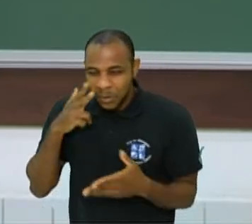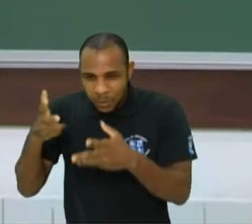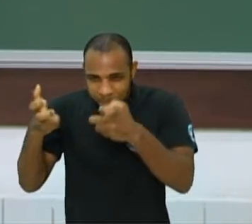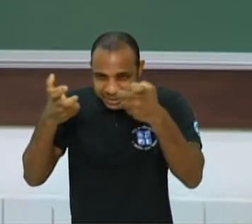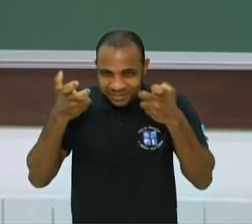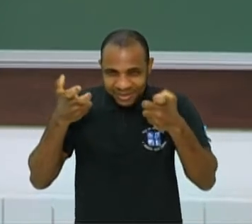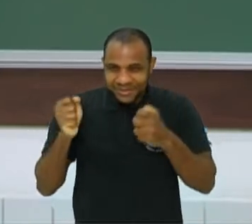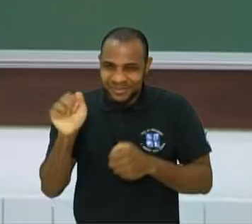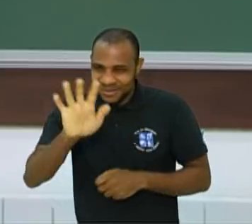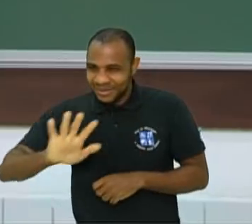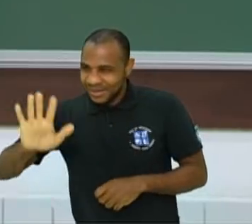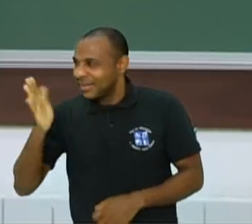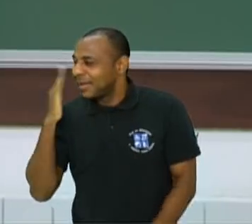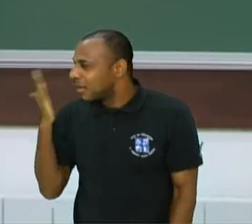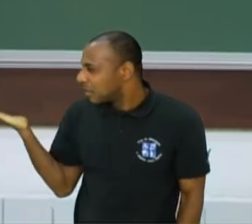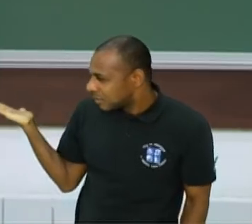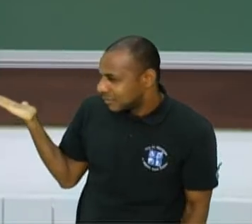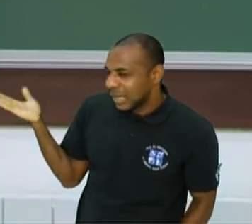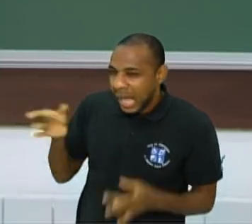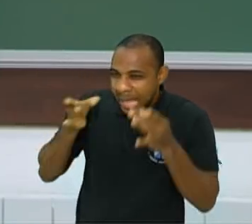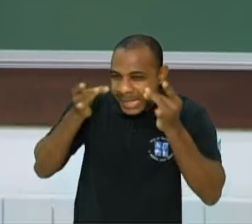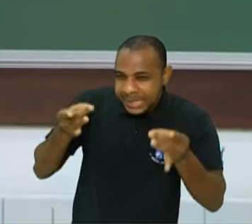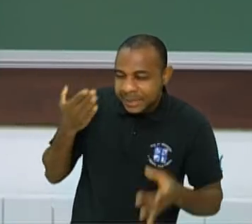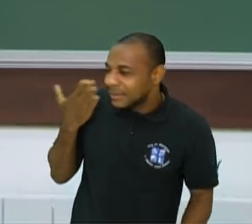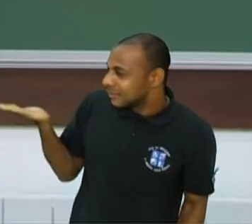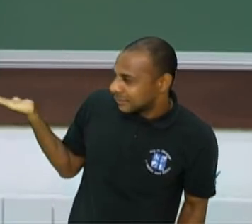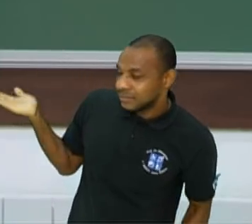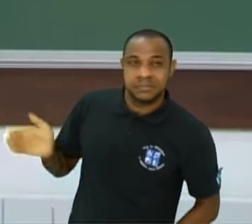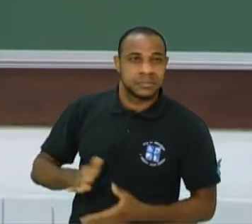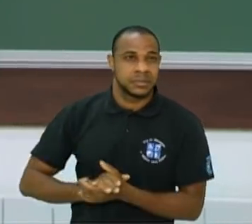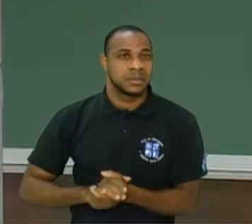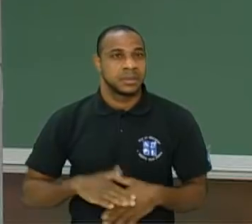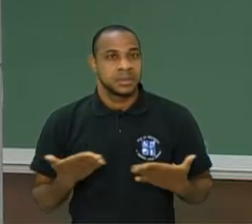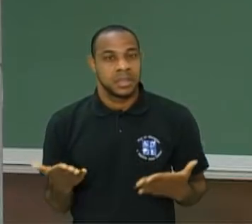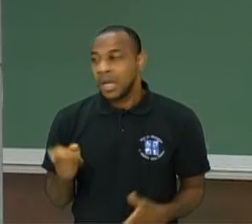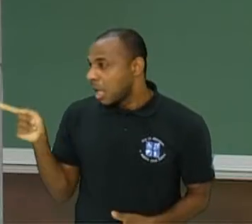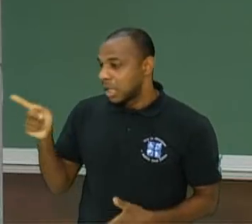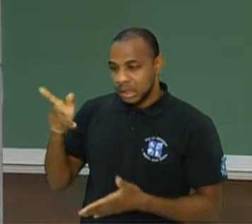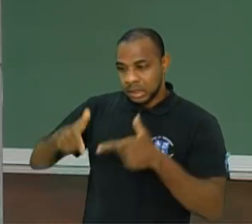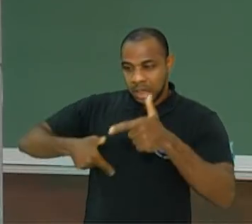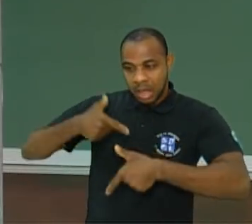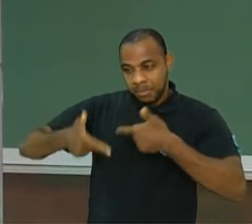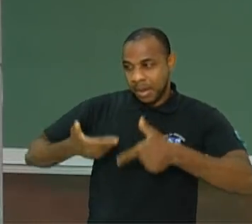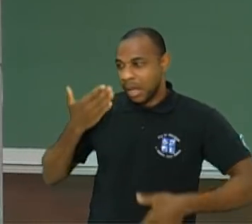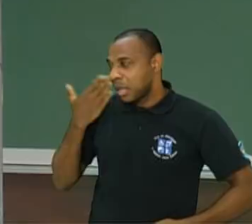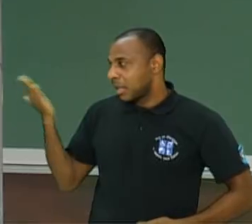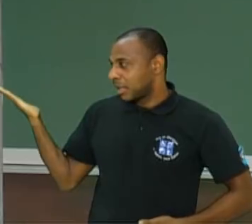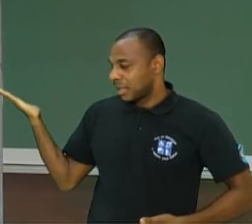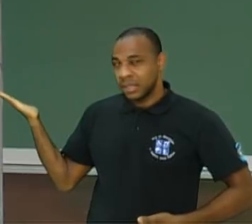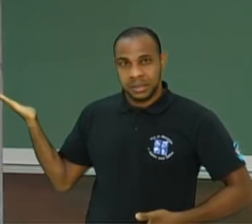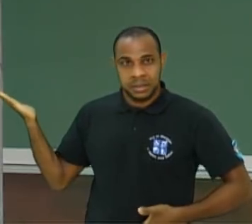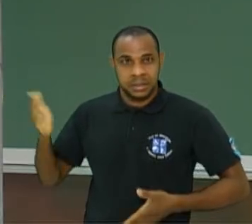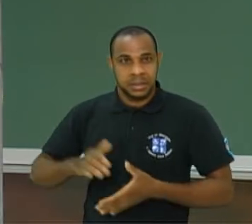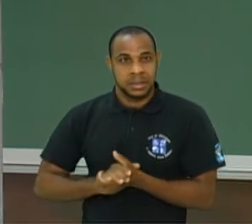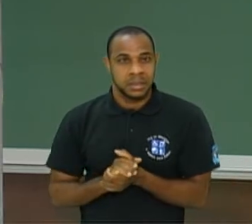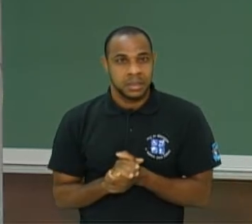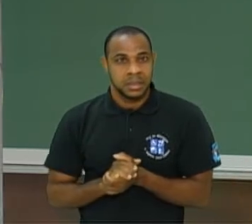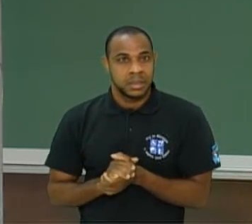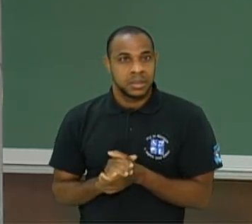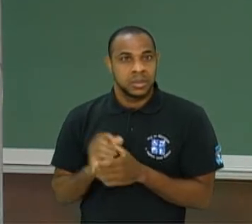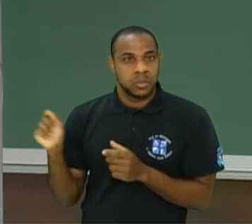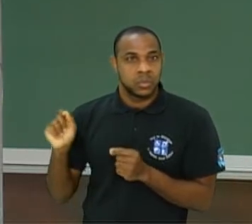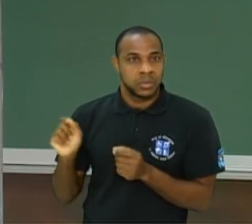Observaram com atenção aí? Espero que sim. Então vamos lá. Então nessa obra, né, a Rosana Paulino, Assentamento, ela